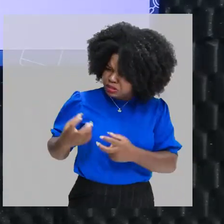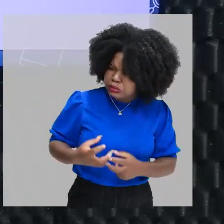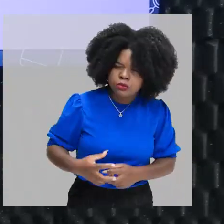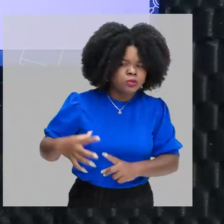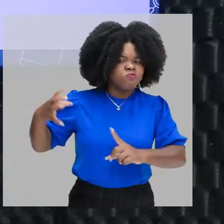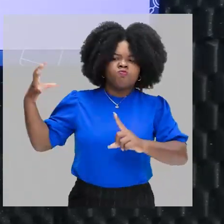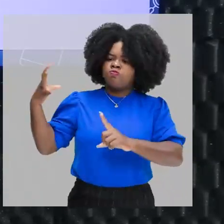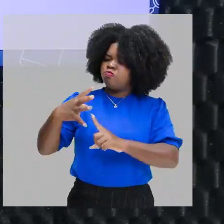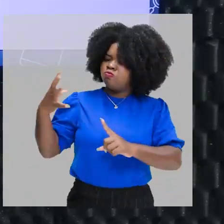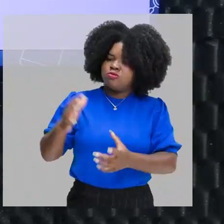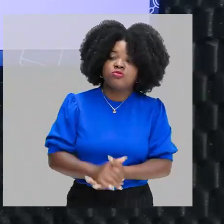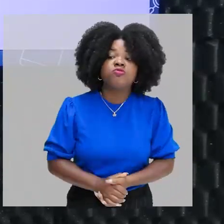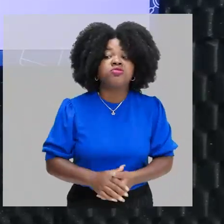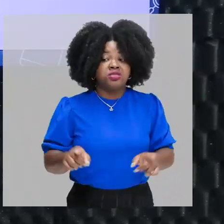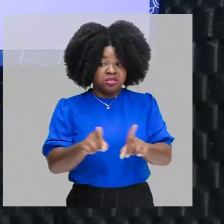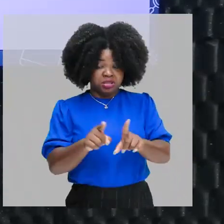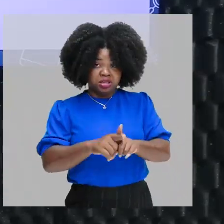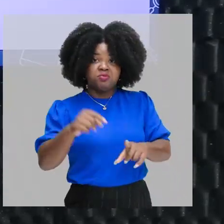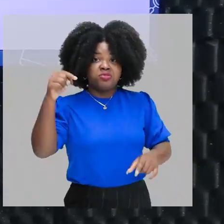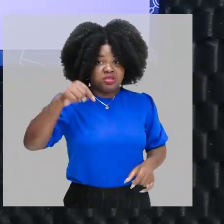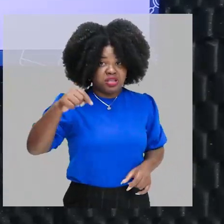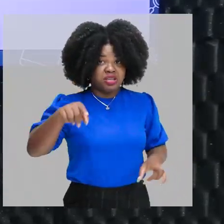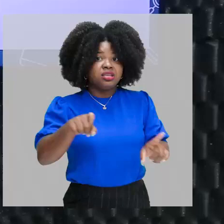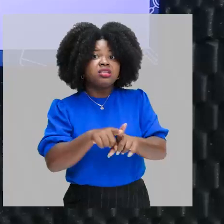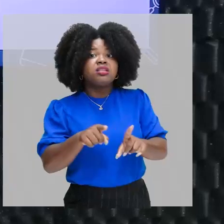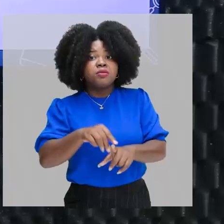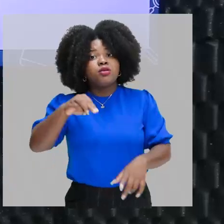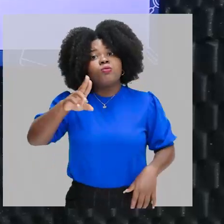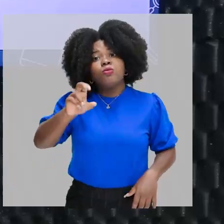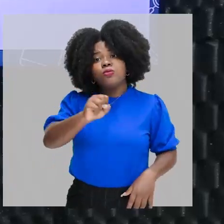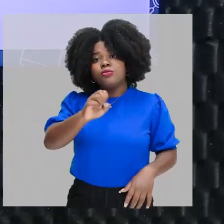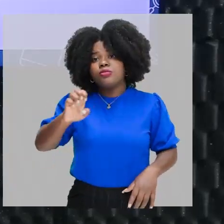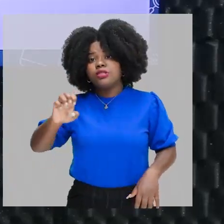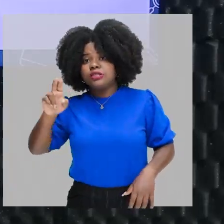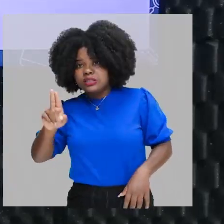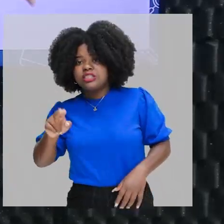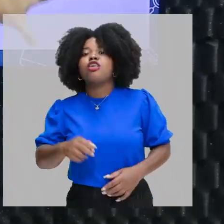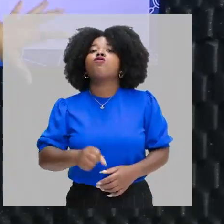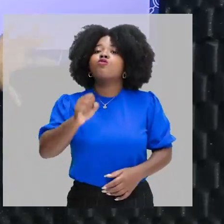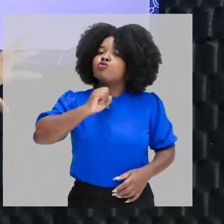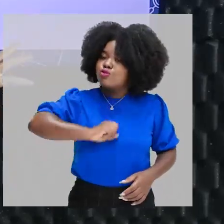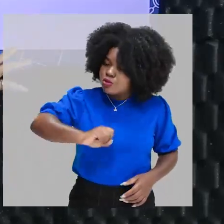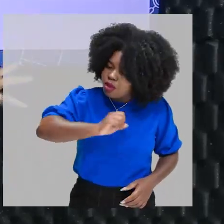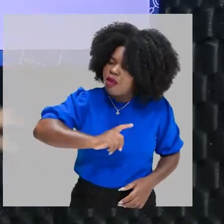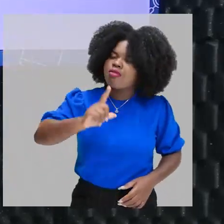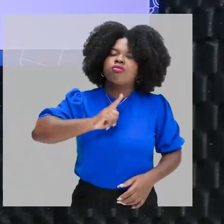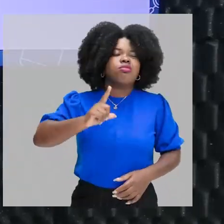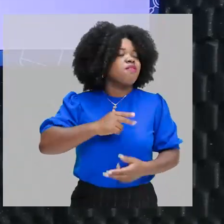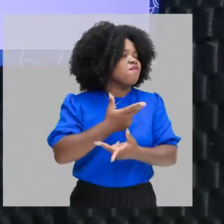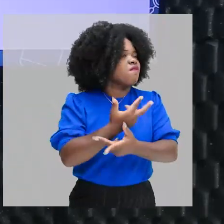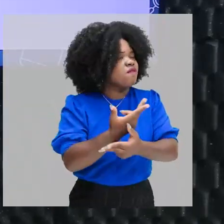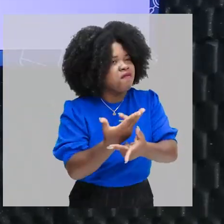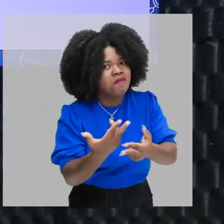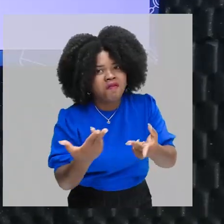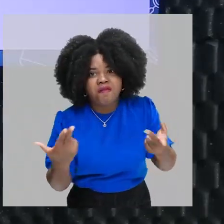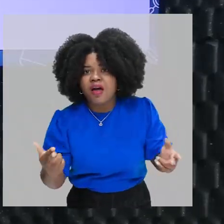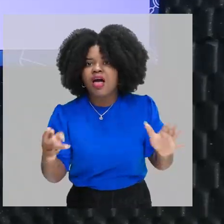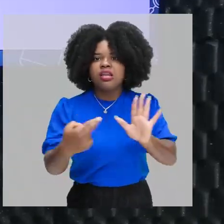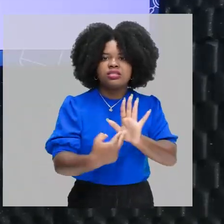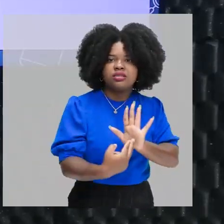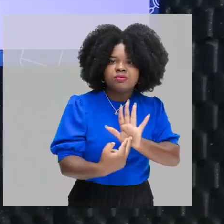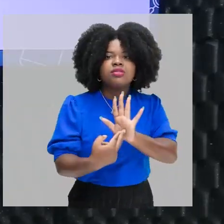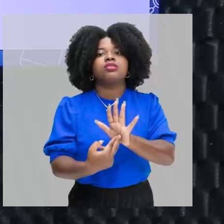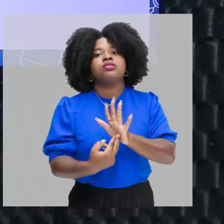O próprio Museu do Reggae, que também foi falado na nossa aula anterior, traz bastante referência e faz uma